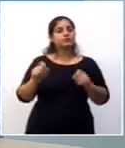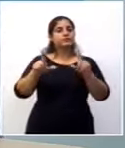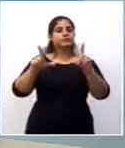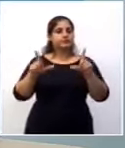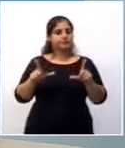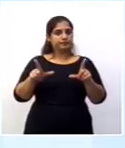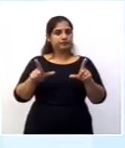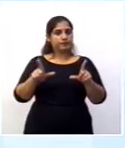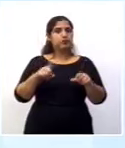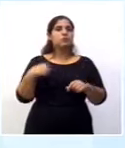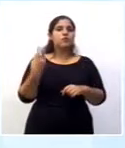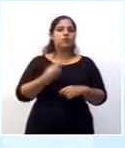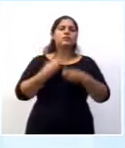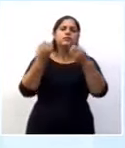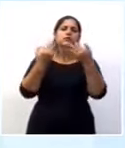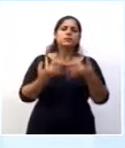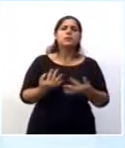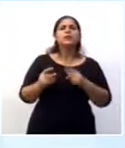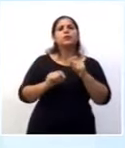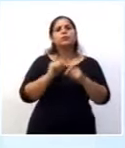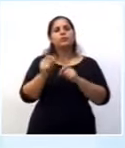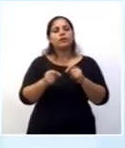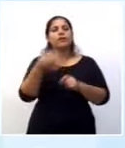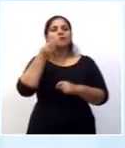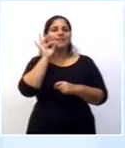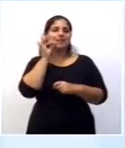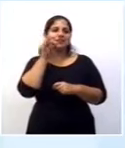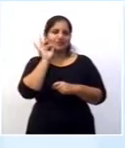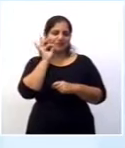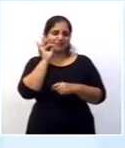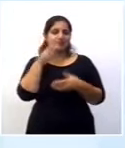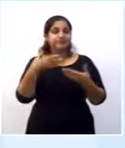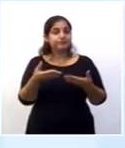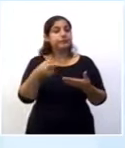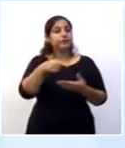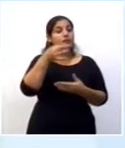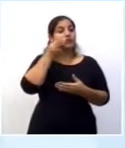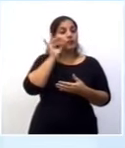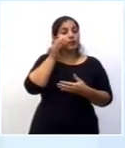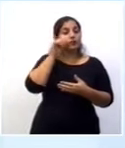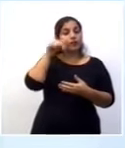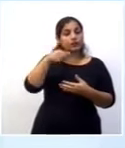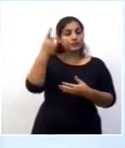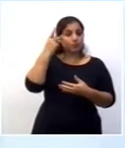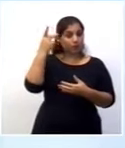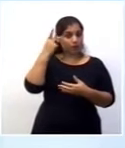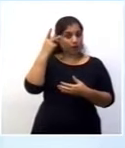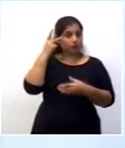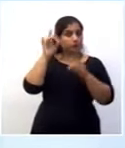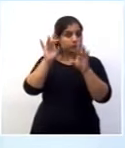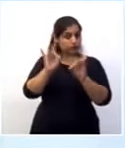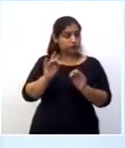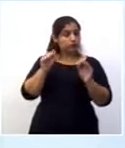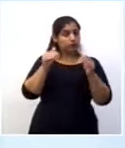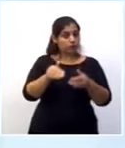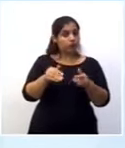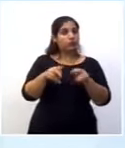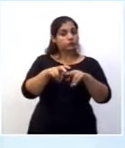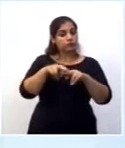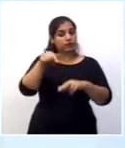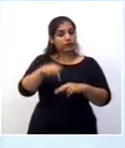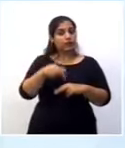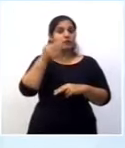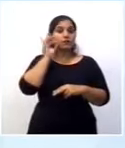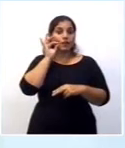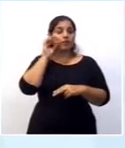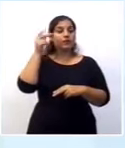slide, nós vamos falar um pouquinho sobre o café. E especialmente aqui o estado de São Paulo, né, e o café, porque aqui no